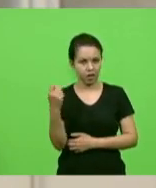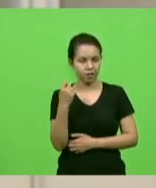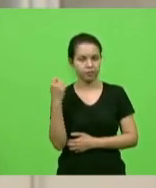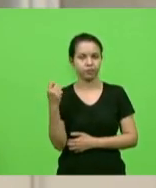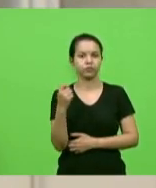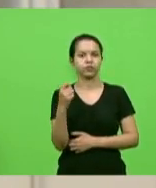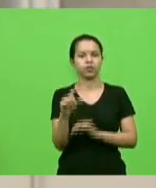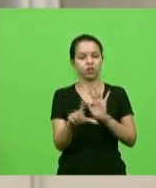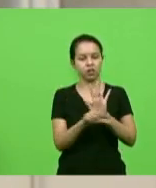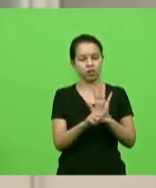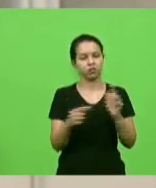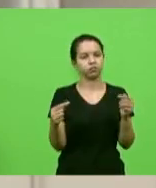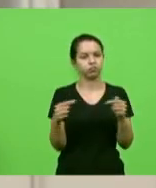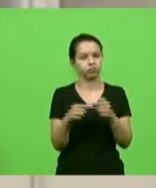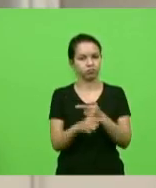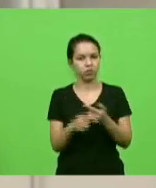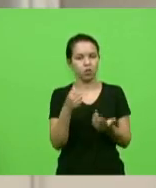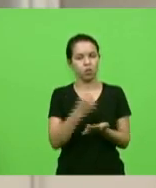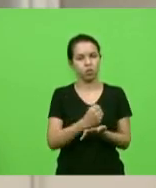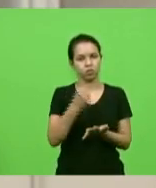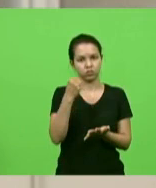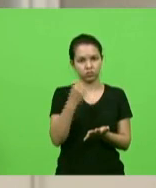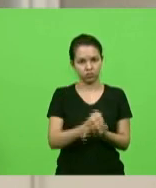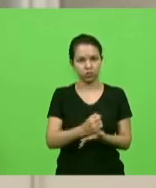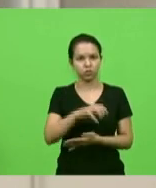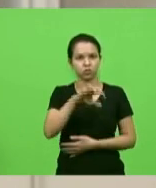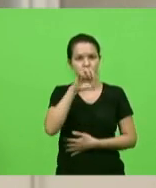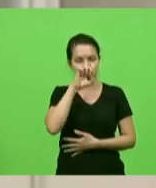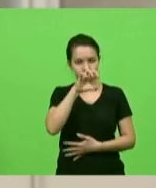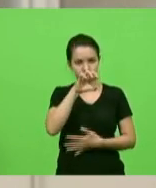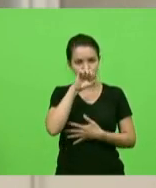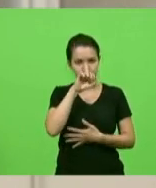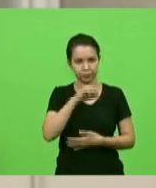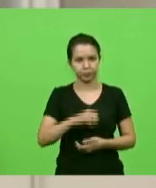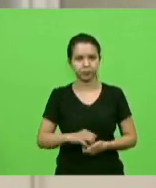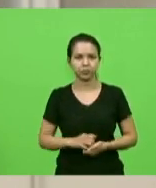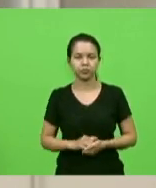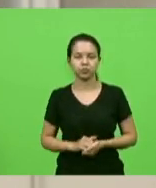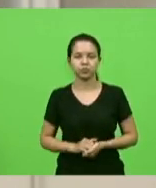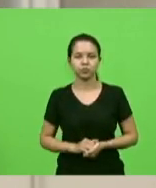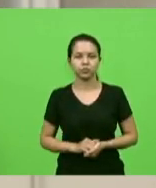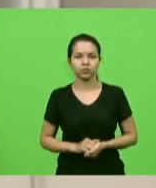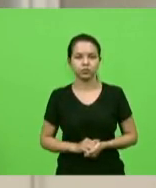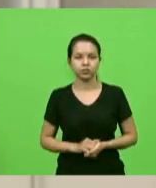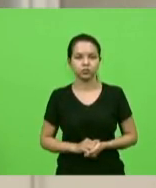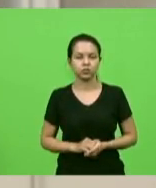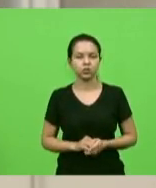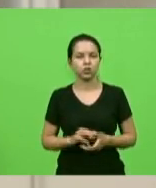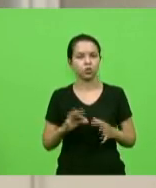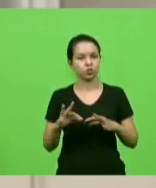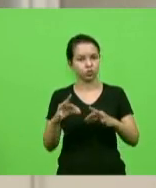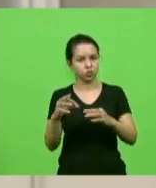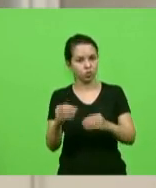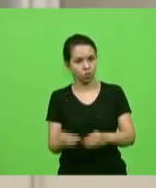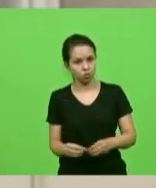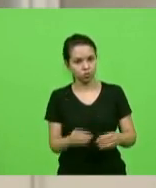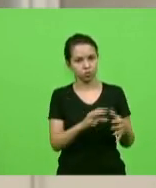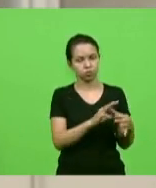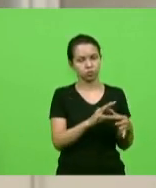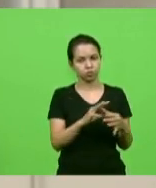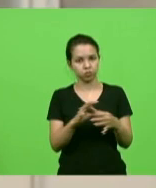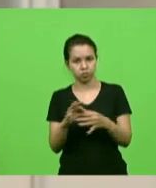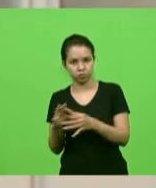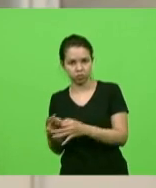legalidade a dá-nos a contratação dos respiradores em toda a conjuntura de